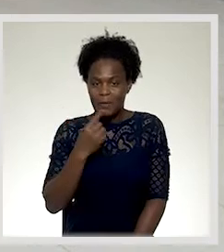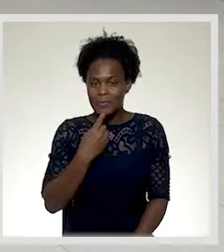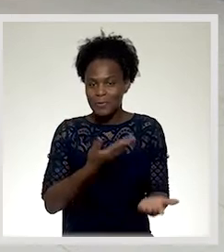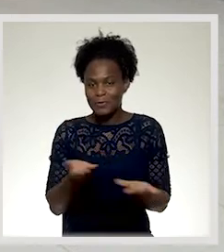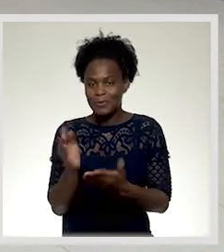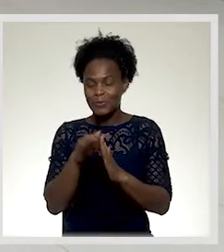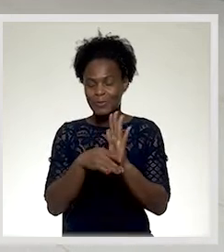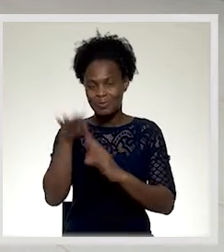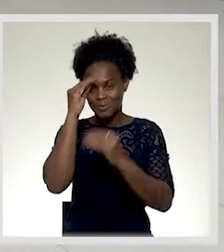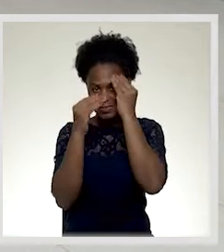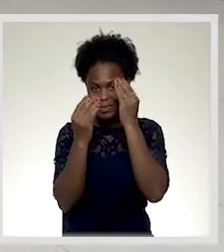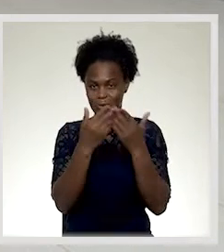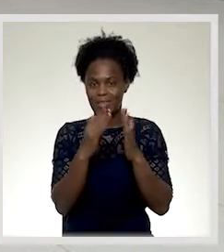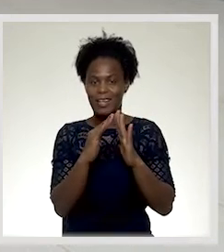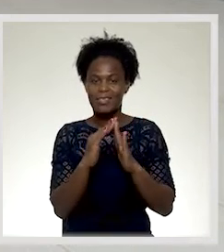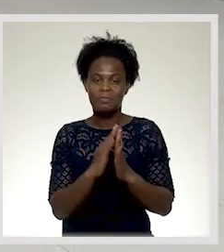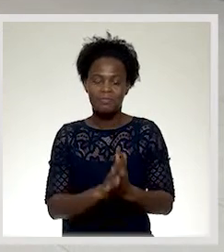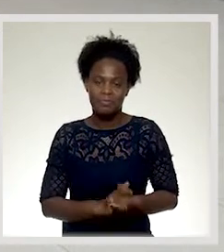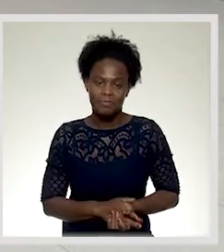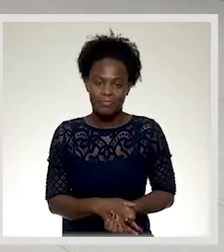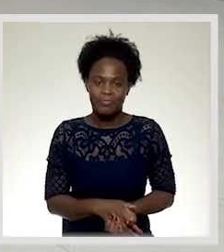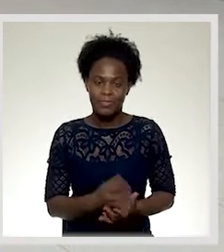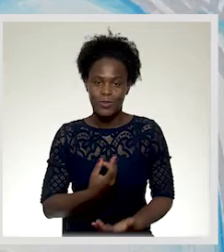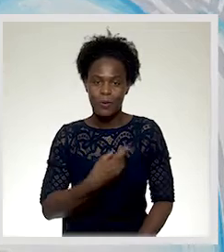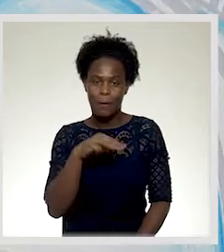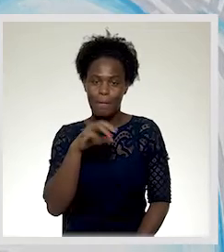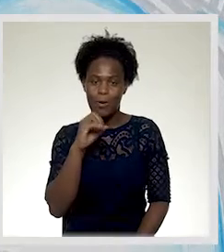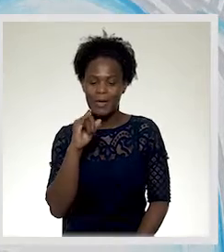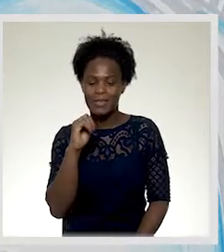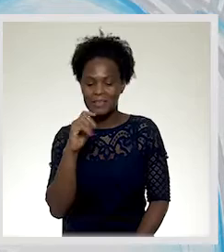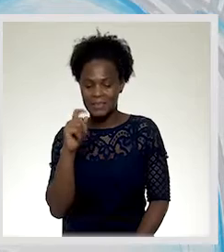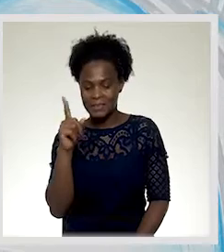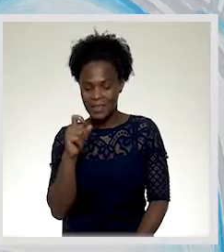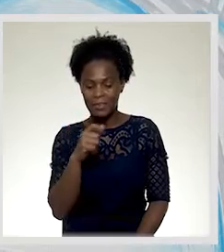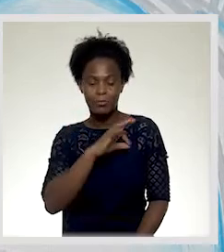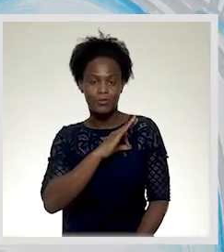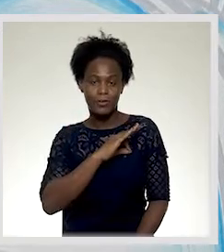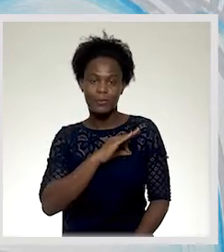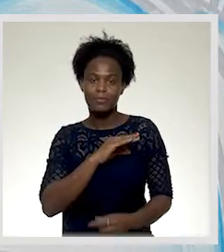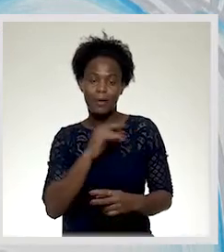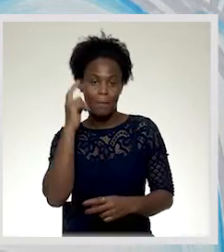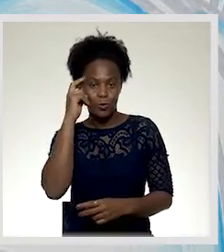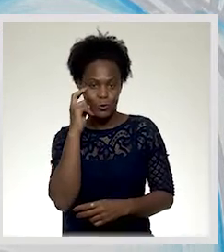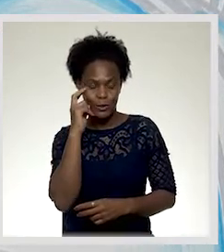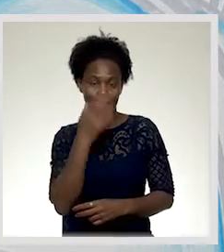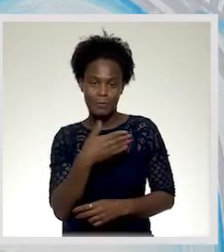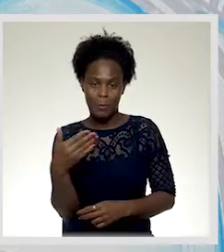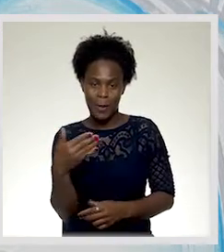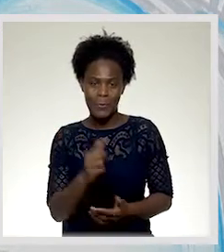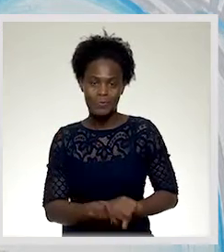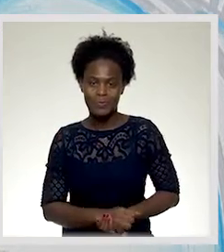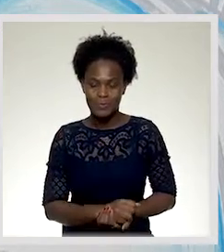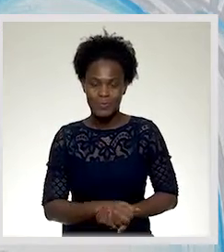Olá, sejam bem-vindos ao programa Aprender e Estudar em Casa. Sou Moisés Tavares, professor da disciplina de Biologia,